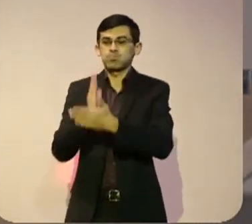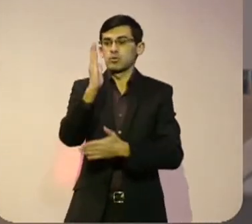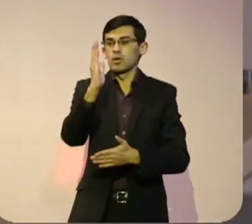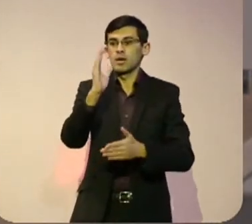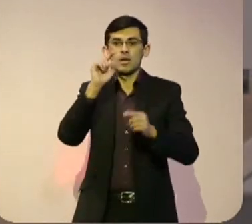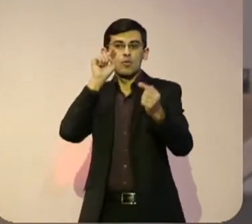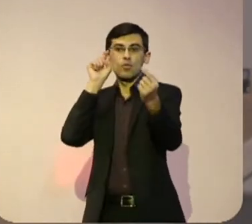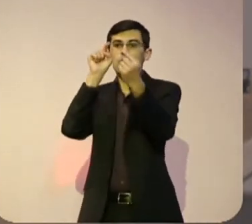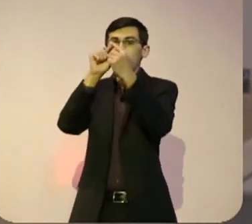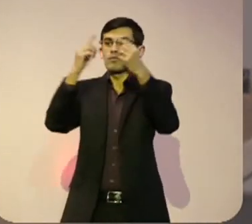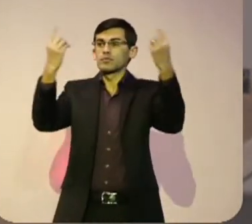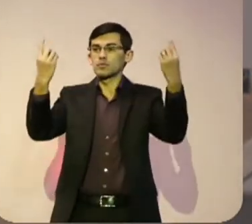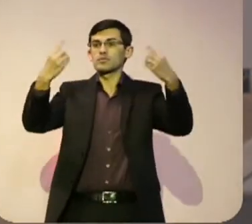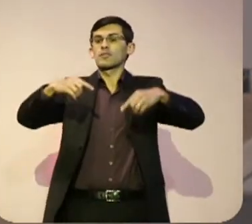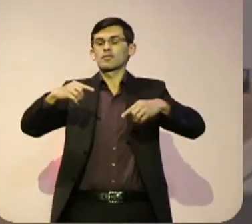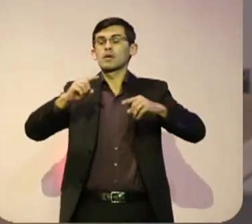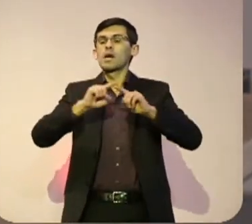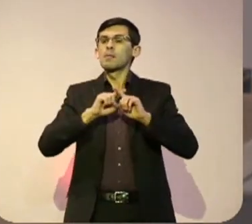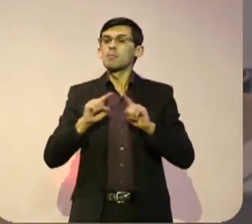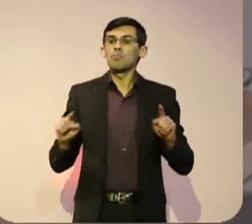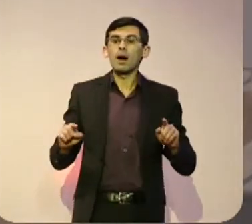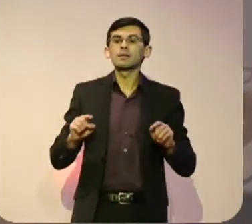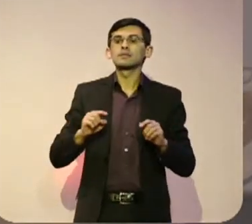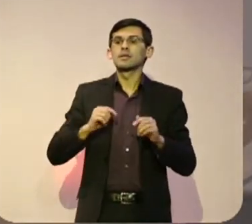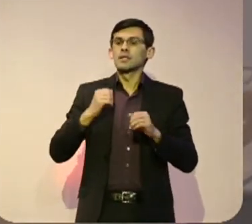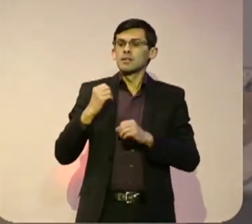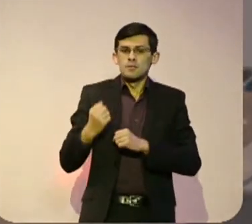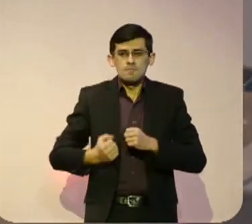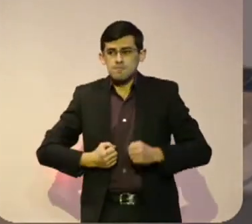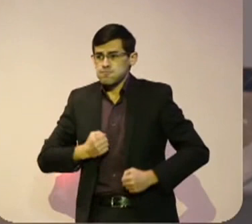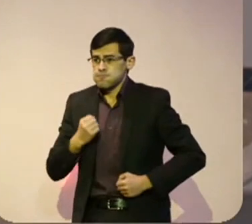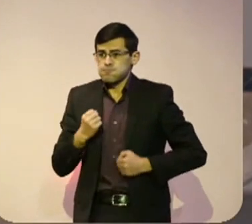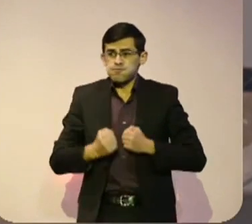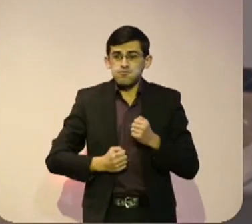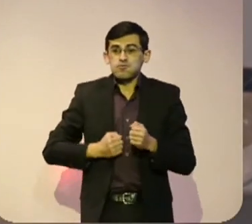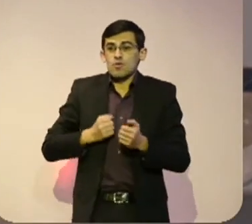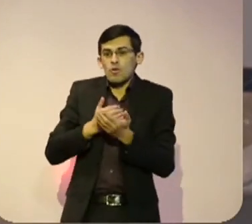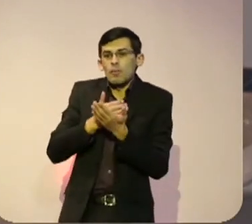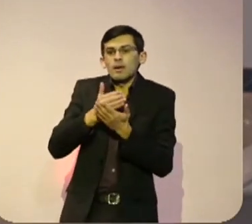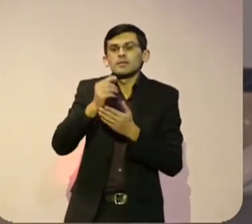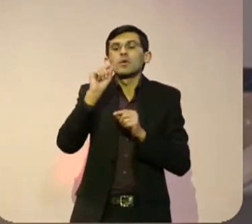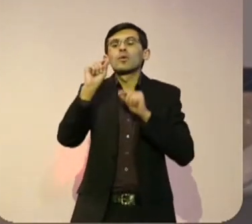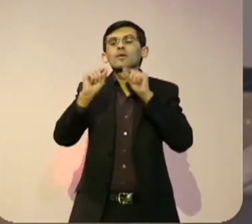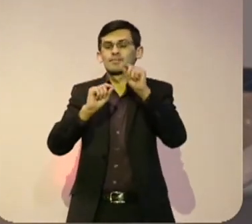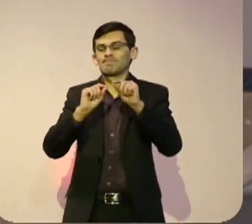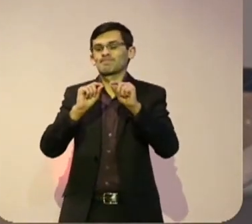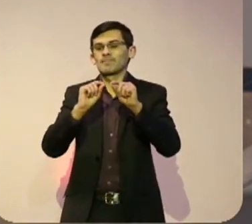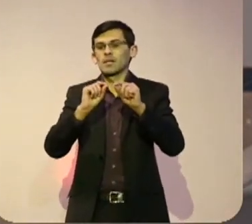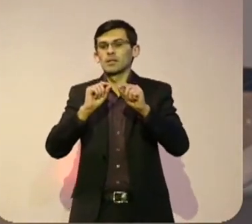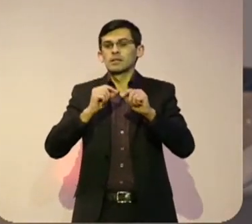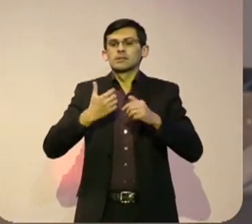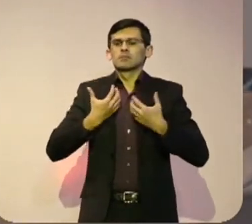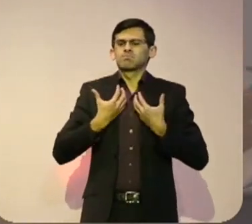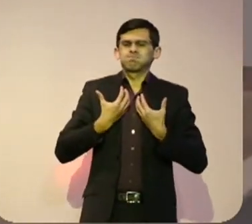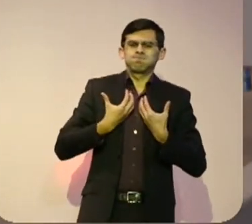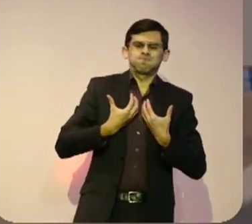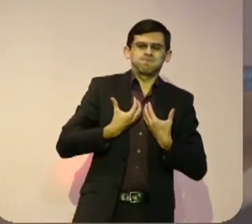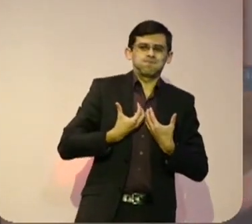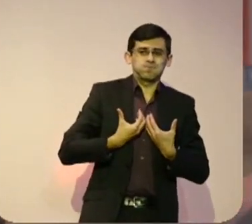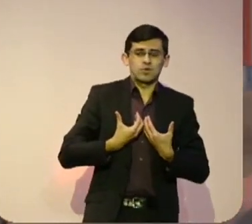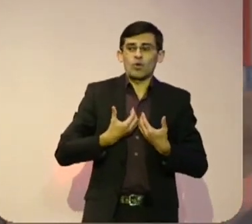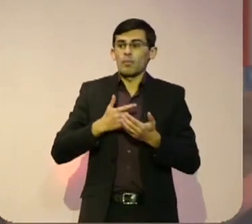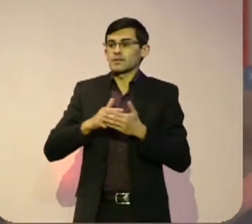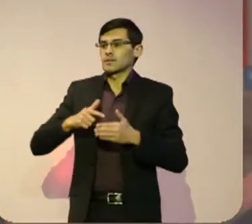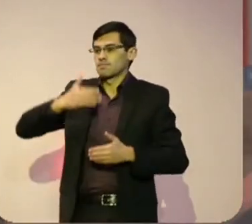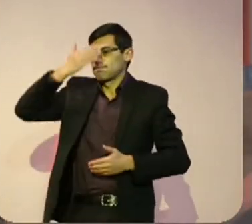meta, o alvo, o desafio. Mas no meio do caminho, a gente começa a ser duramente